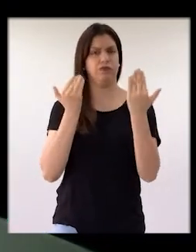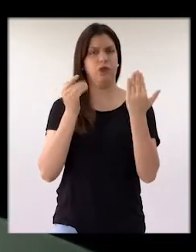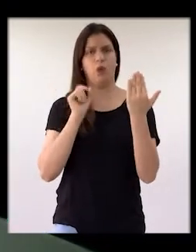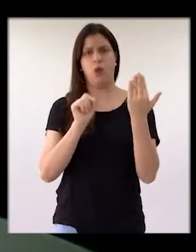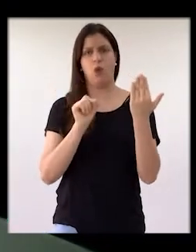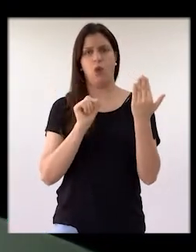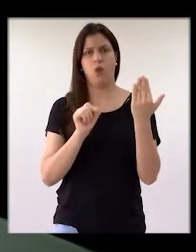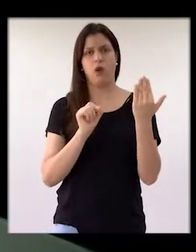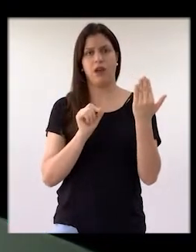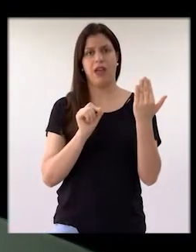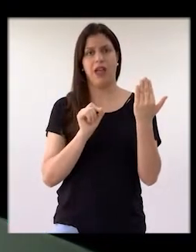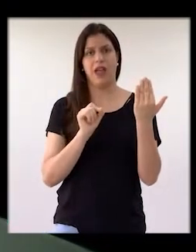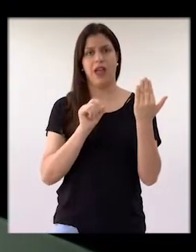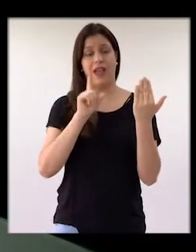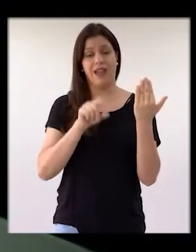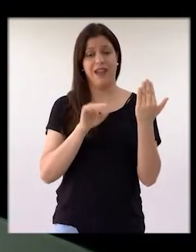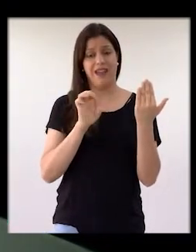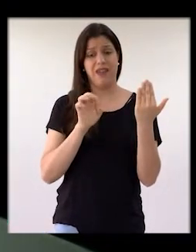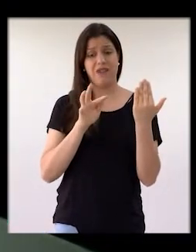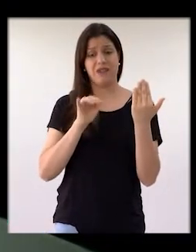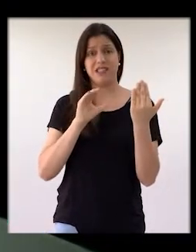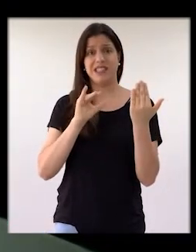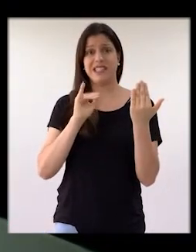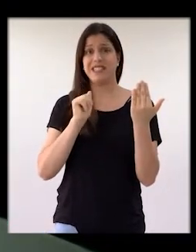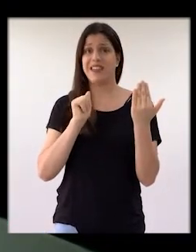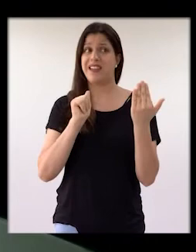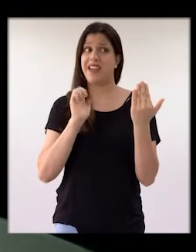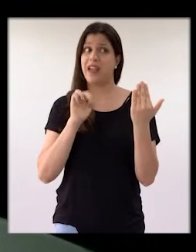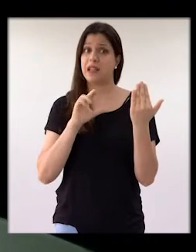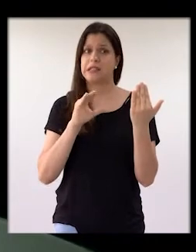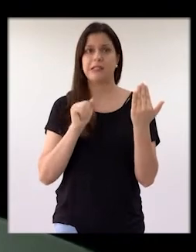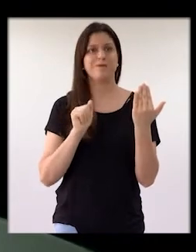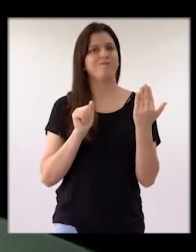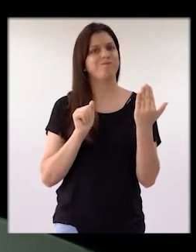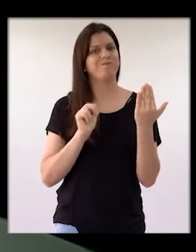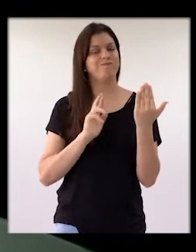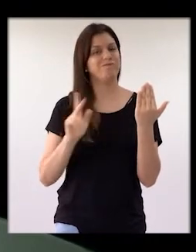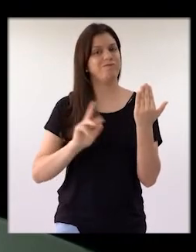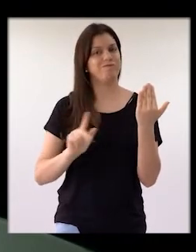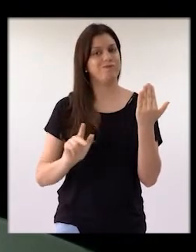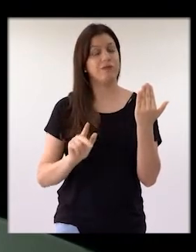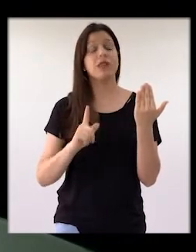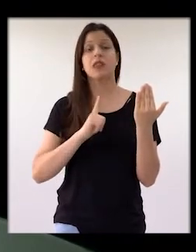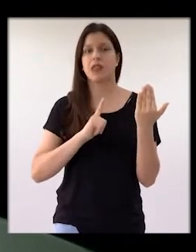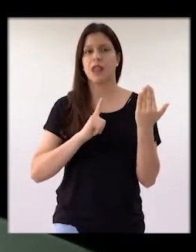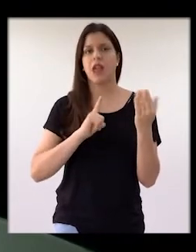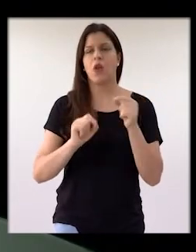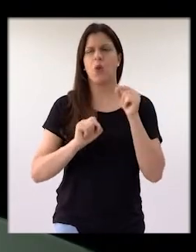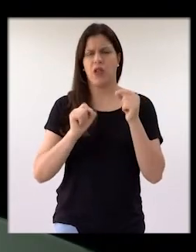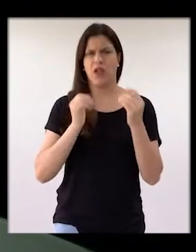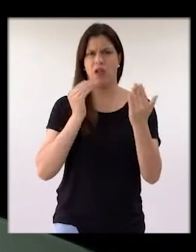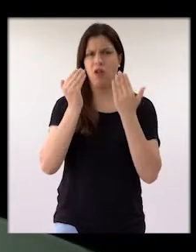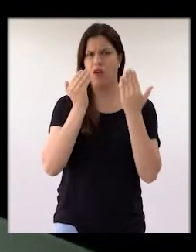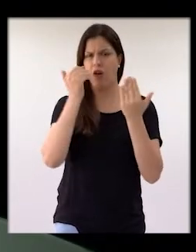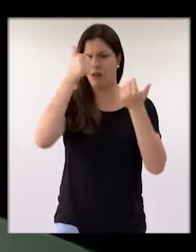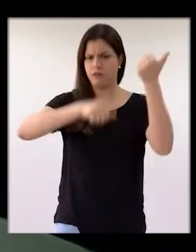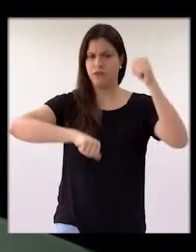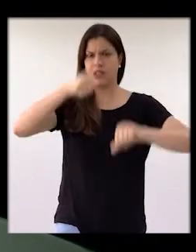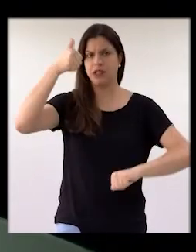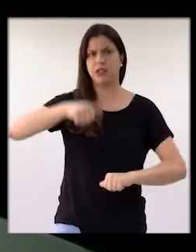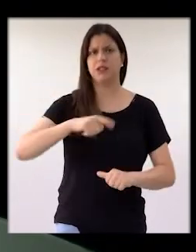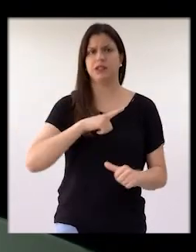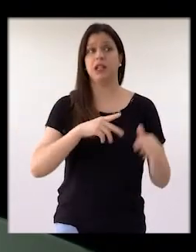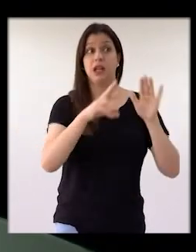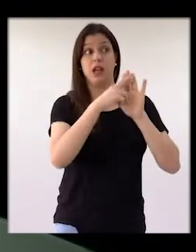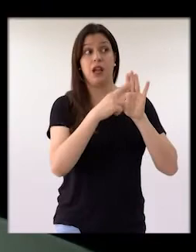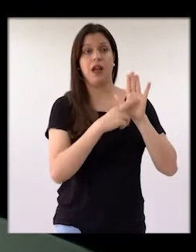né, a gente pode verificar que isso não impacta na eficiência estimada, né? Então, até uma questão que a gente